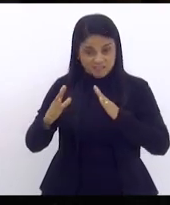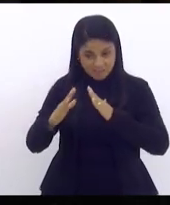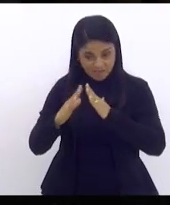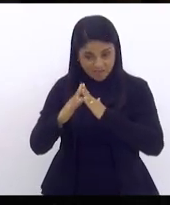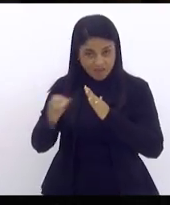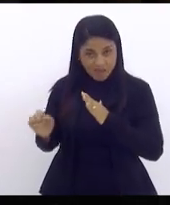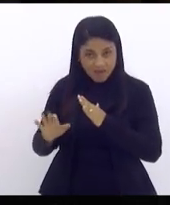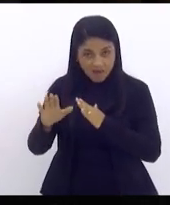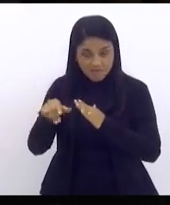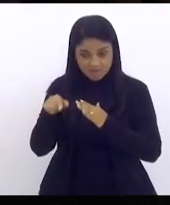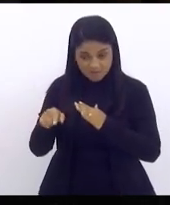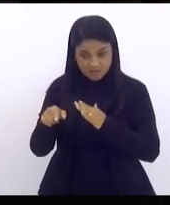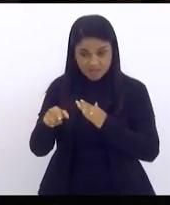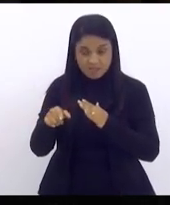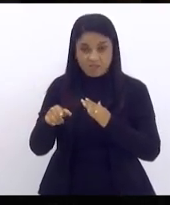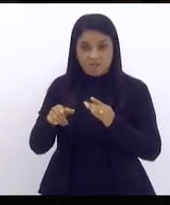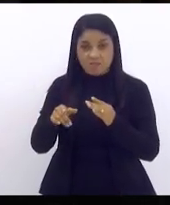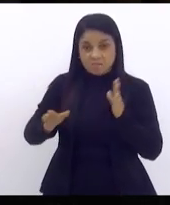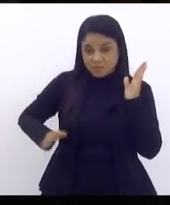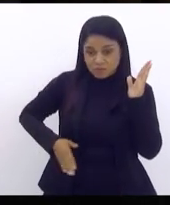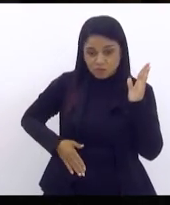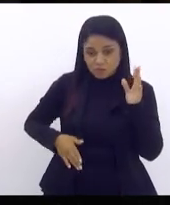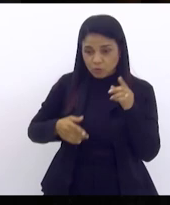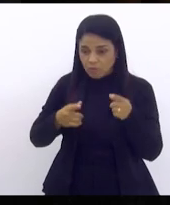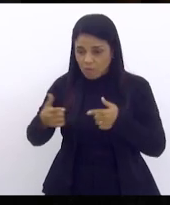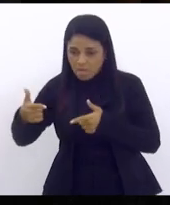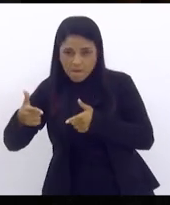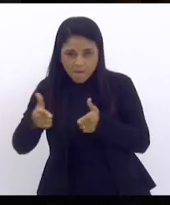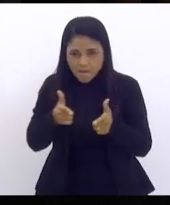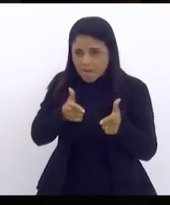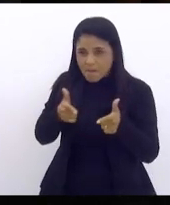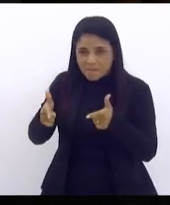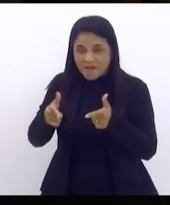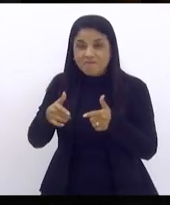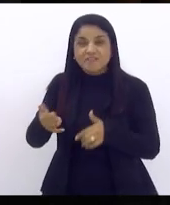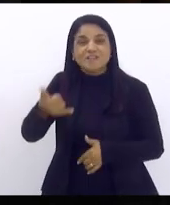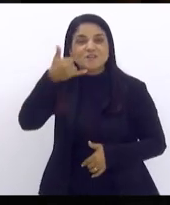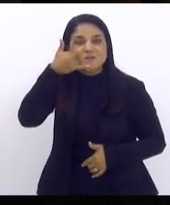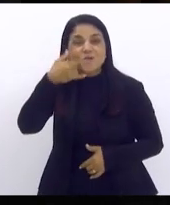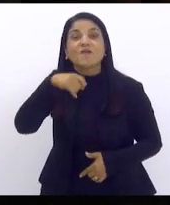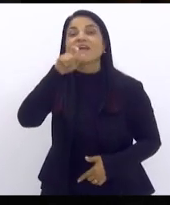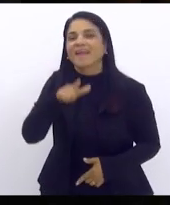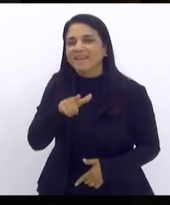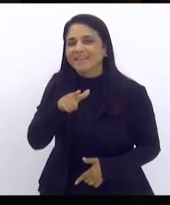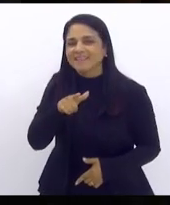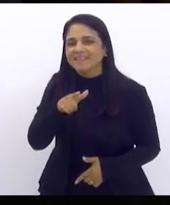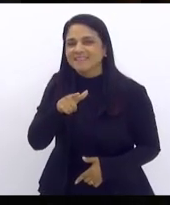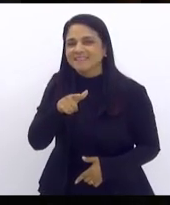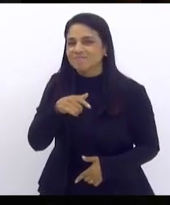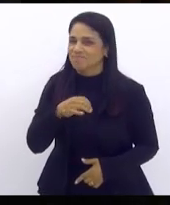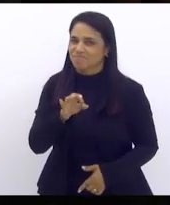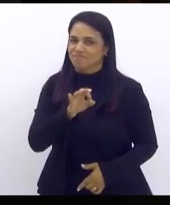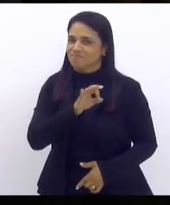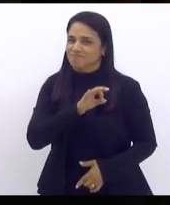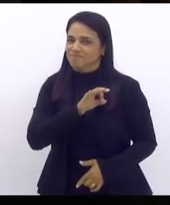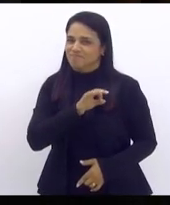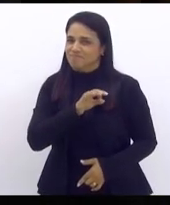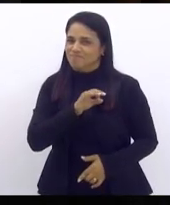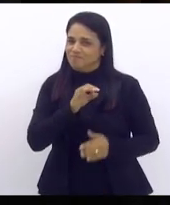favela que a senhora se diz cria, sabe para quem a senhora ligou? Não, não foi para os militantes